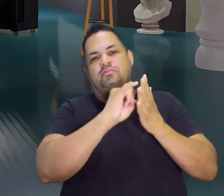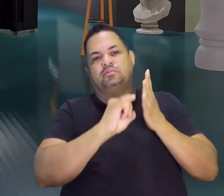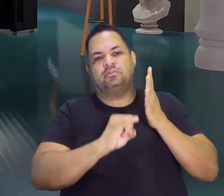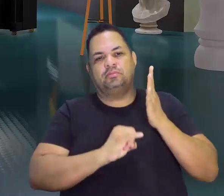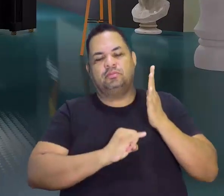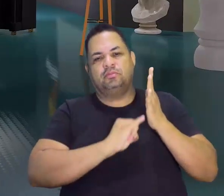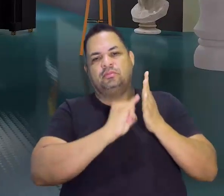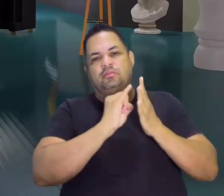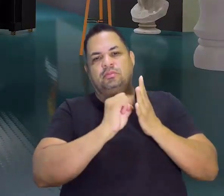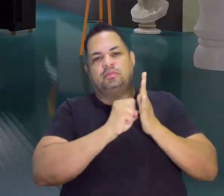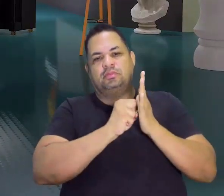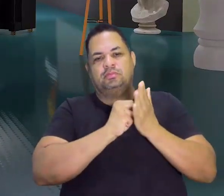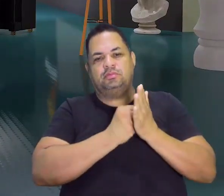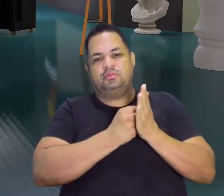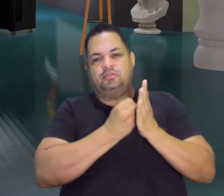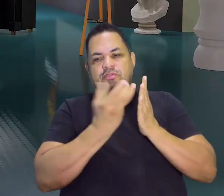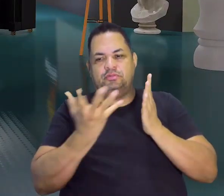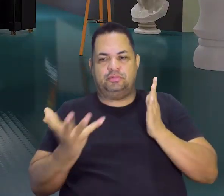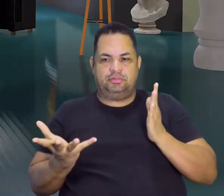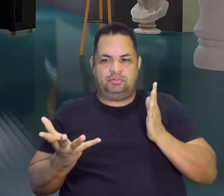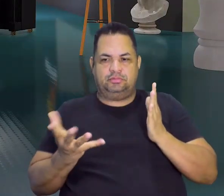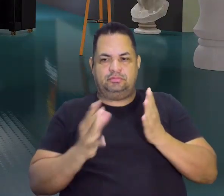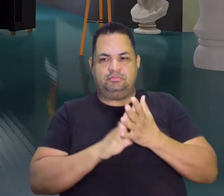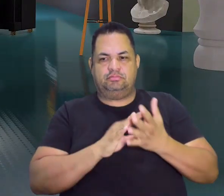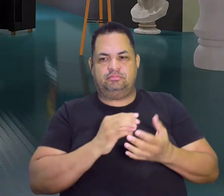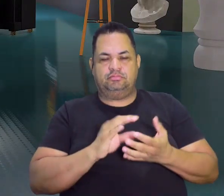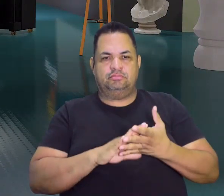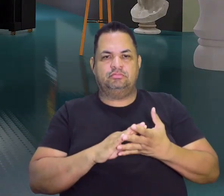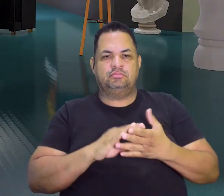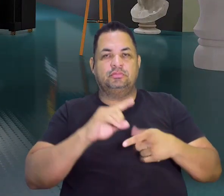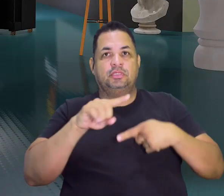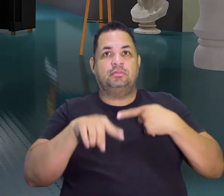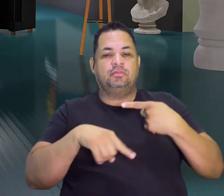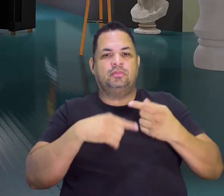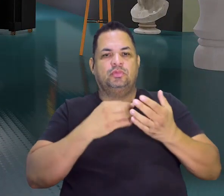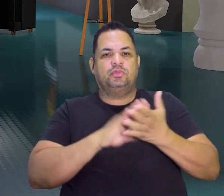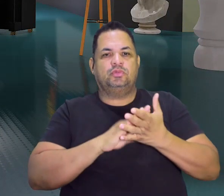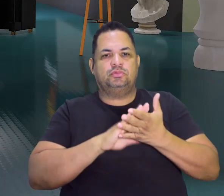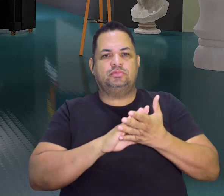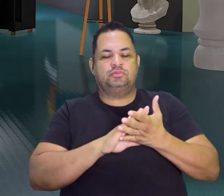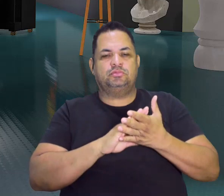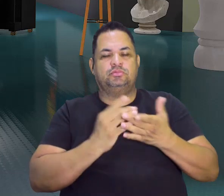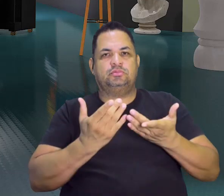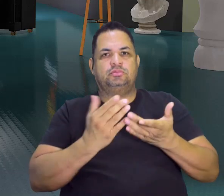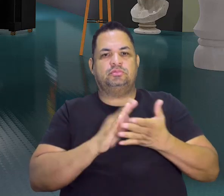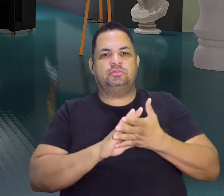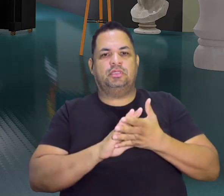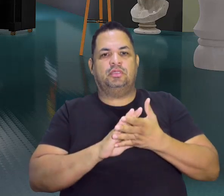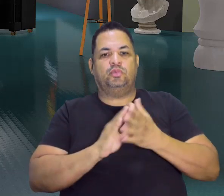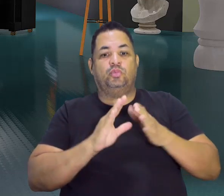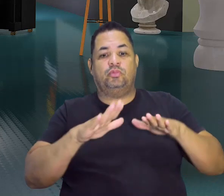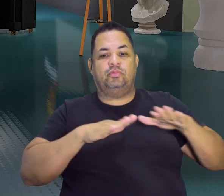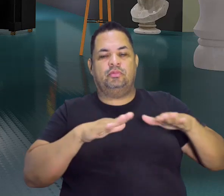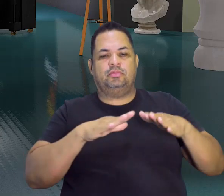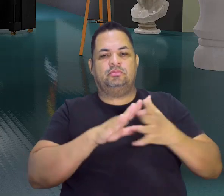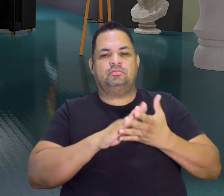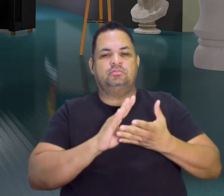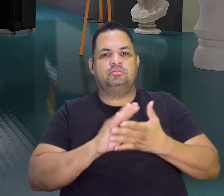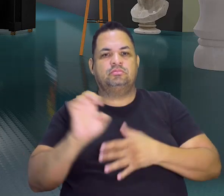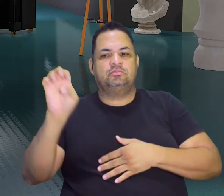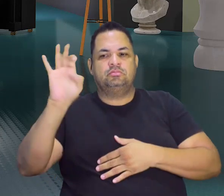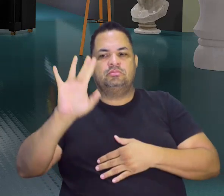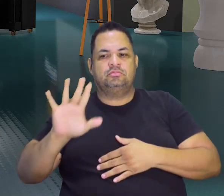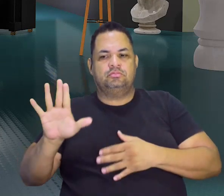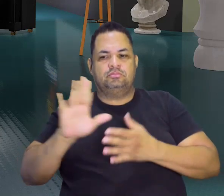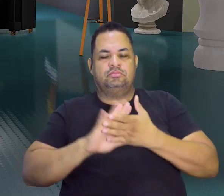pós-impressionismo e o expressionismo, esses três movimentos de vanguarda europeia, da vanguarda europeia. E aí, através